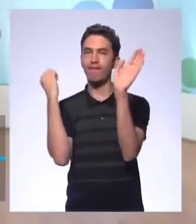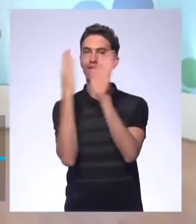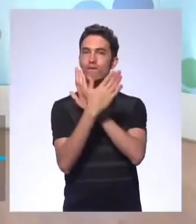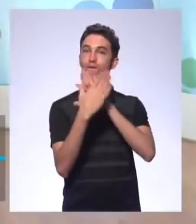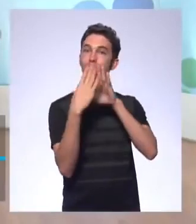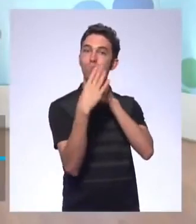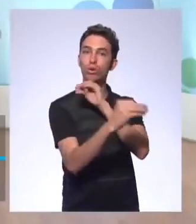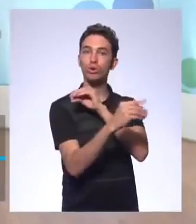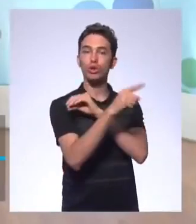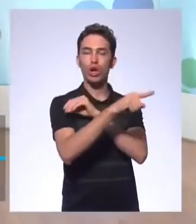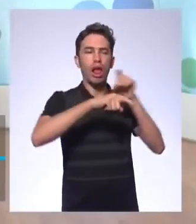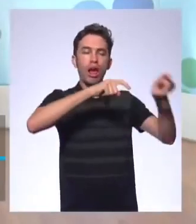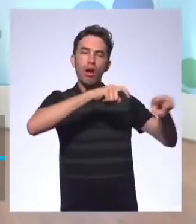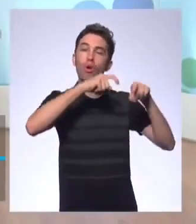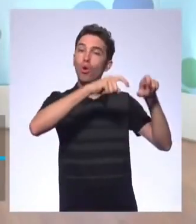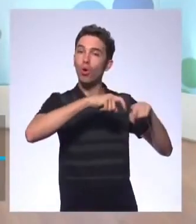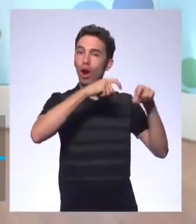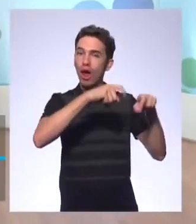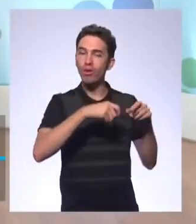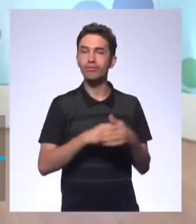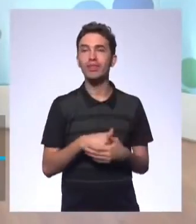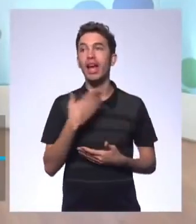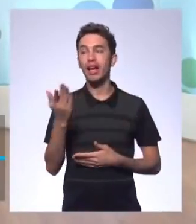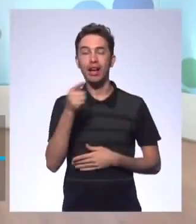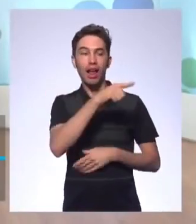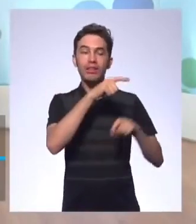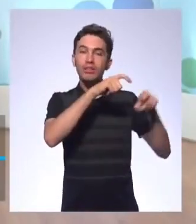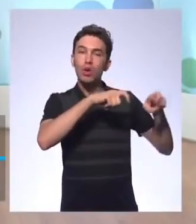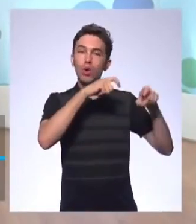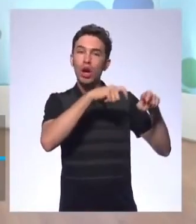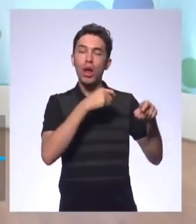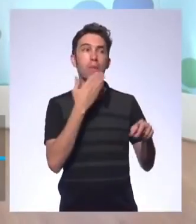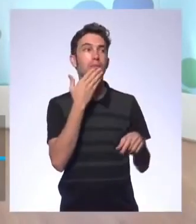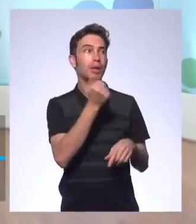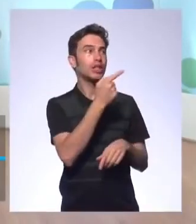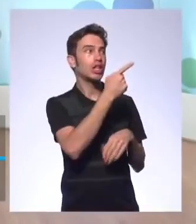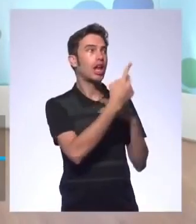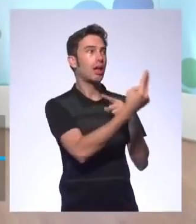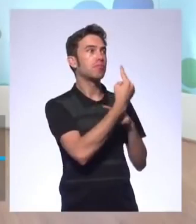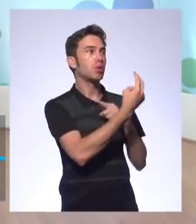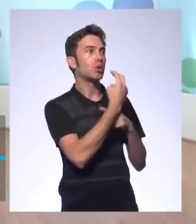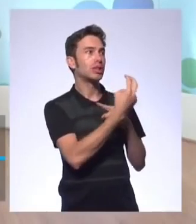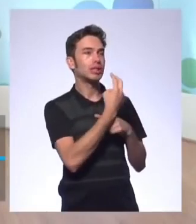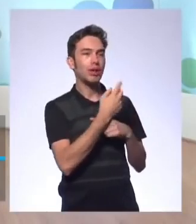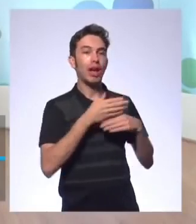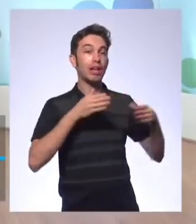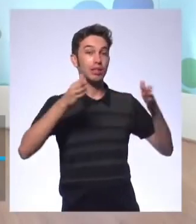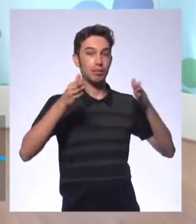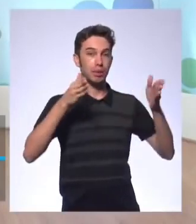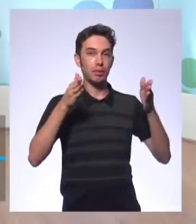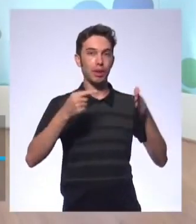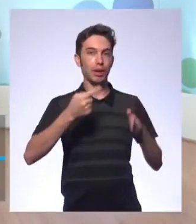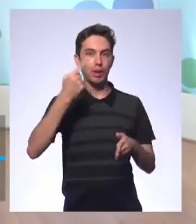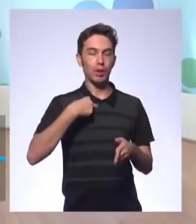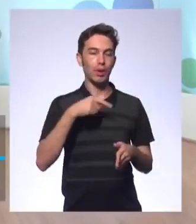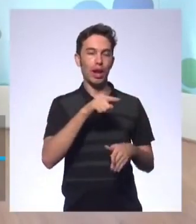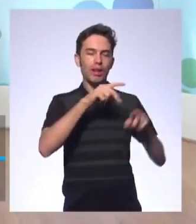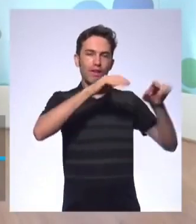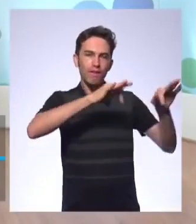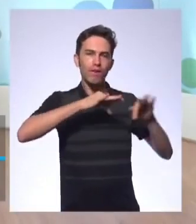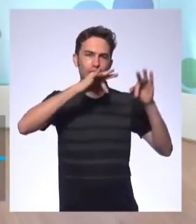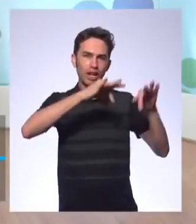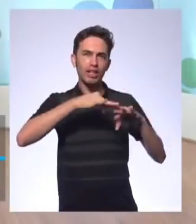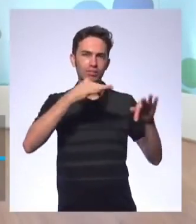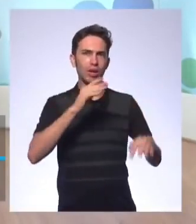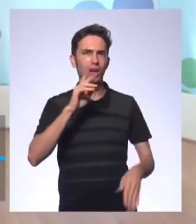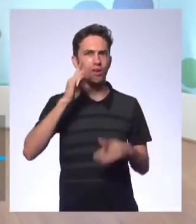começaram a ir para a zona rural. E começaram a buscar proteções. Esse primeiro período do feudalismo, ele foi marcado por muita violência.